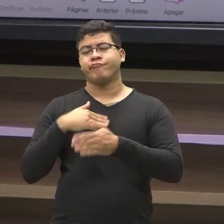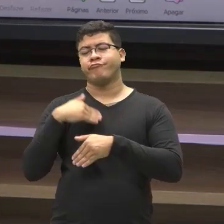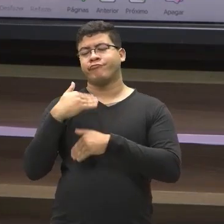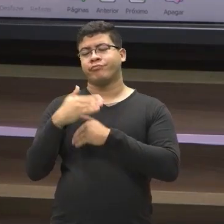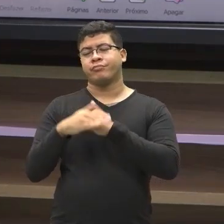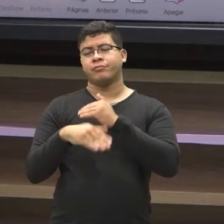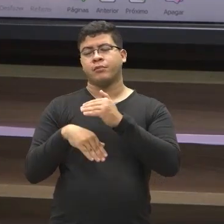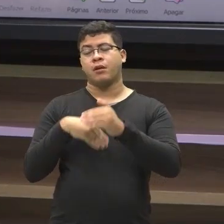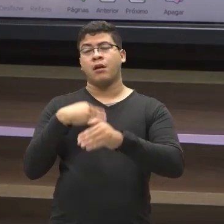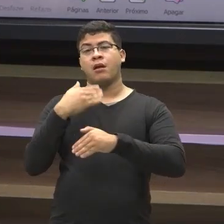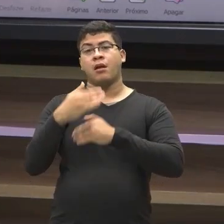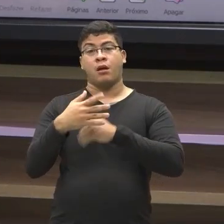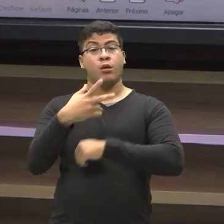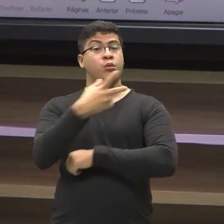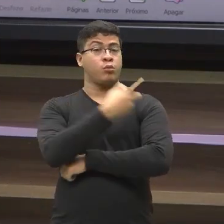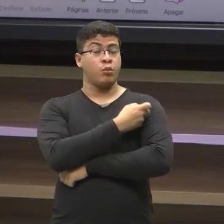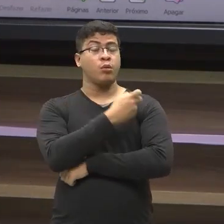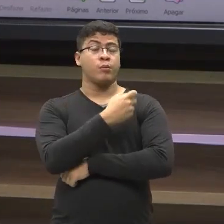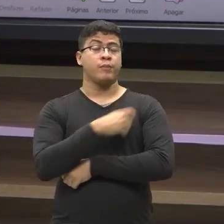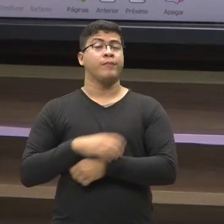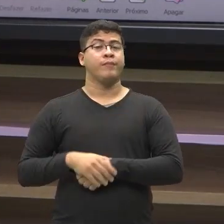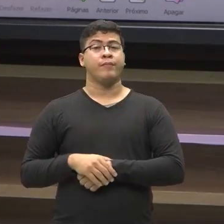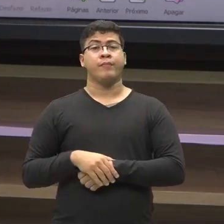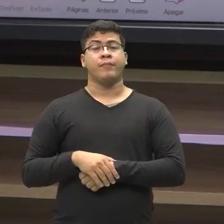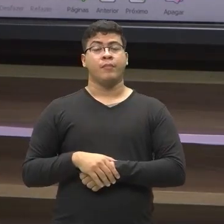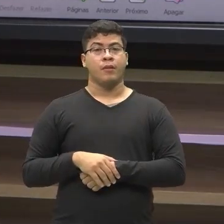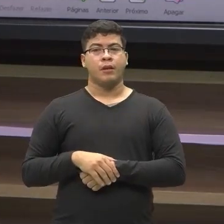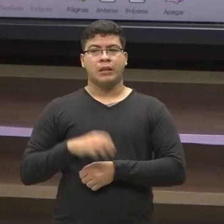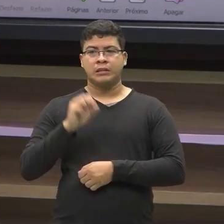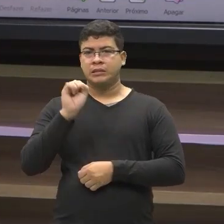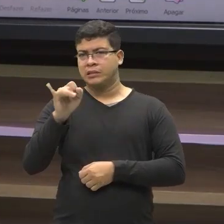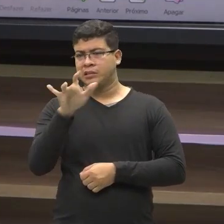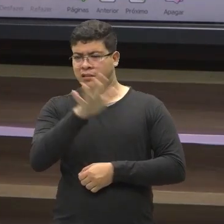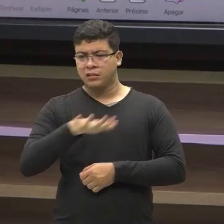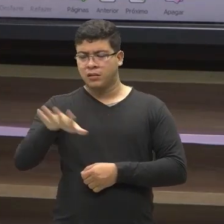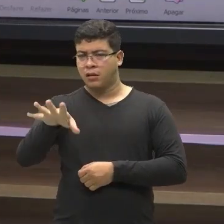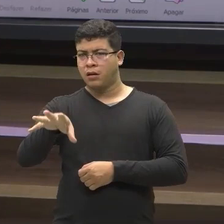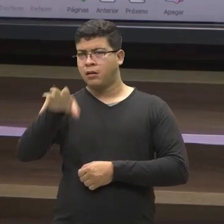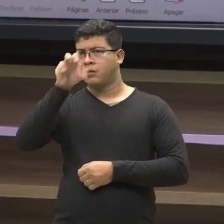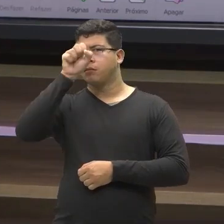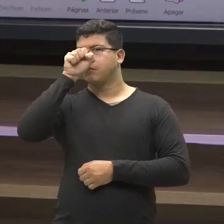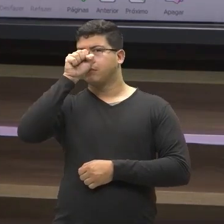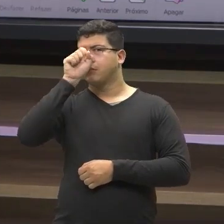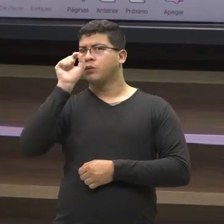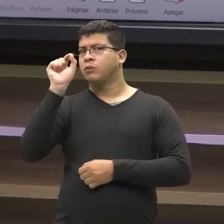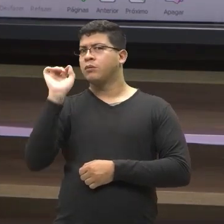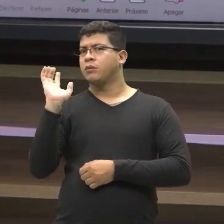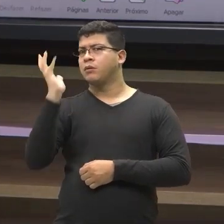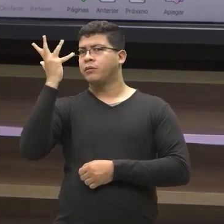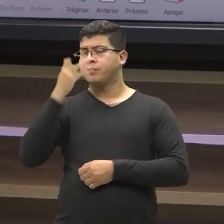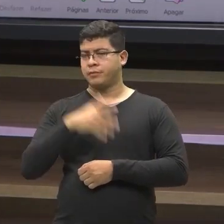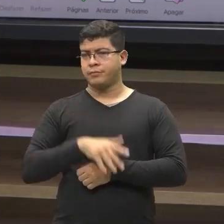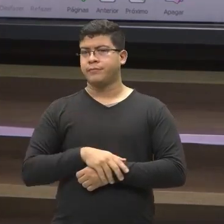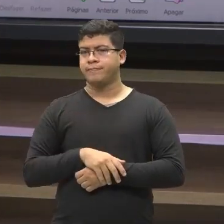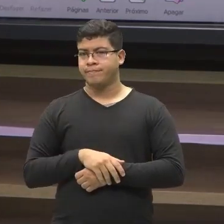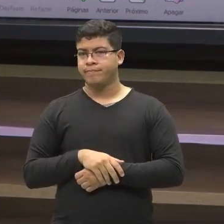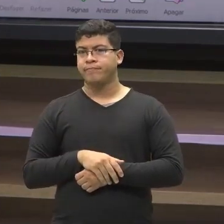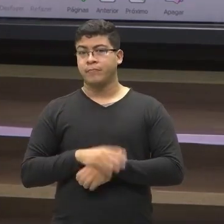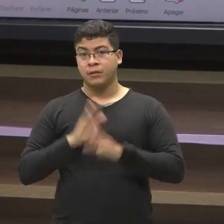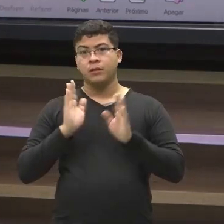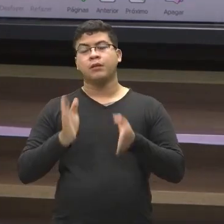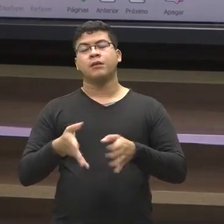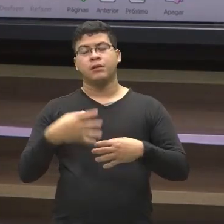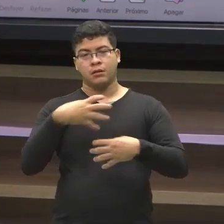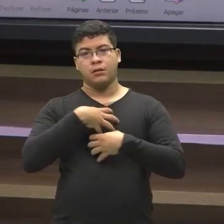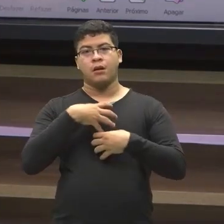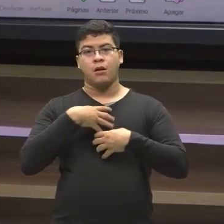a vacina do sarampo, por exemplo, se ela entrar em contato com o ar que esteja contaminado, o que acontece? O seu corpo já está imune, já